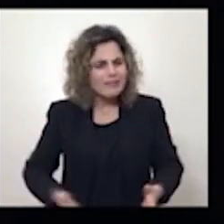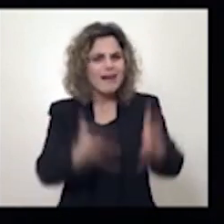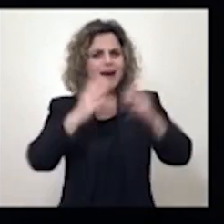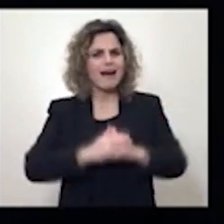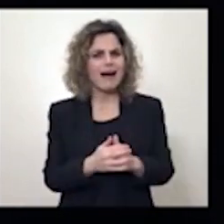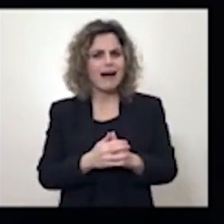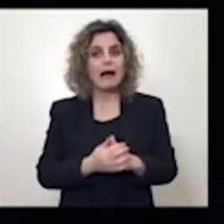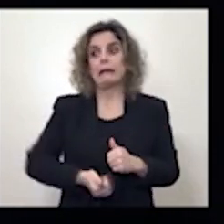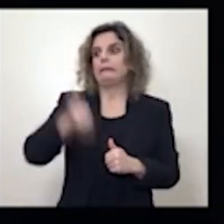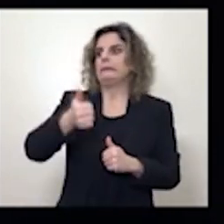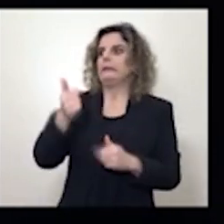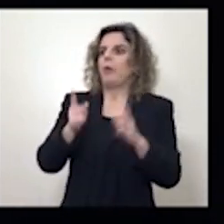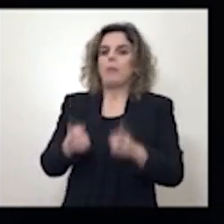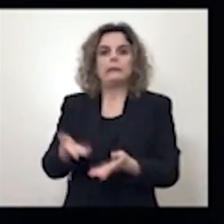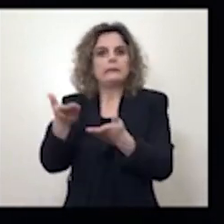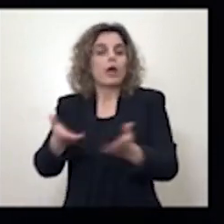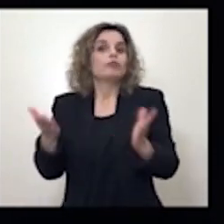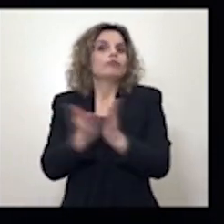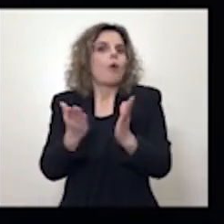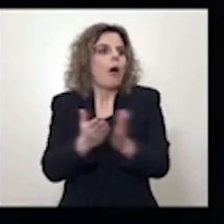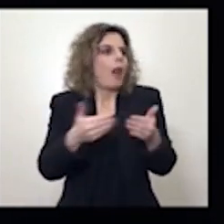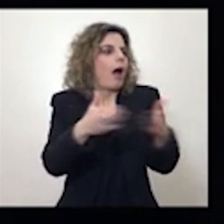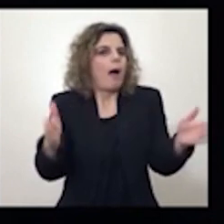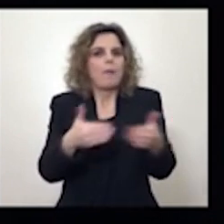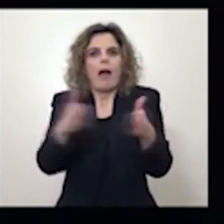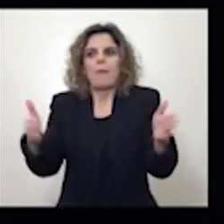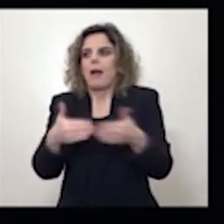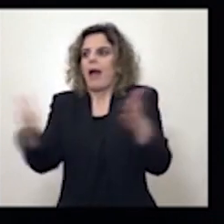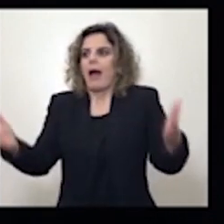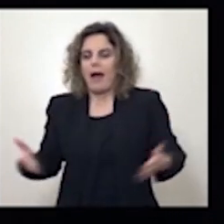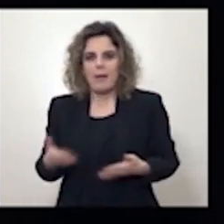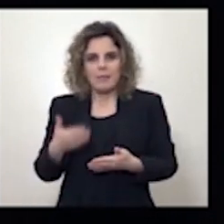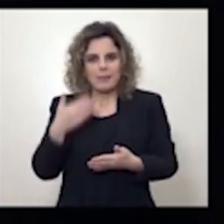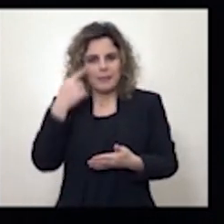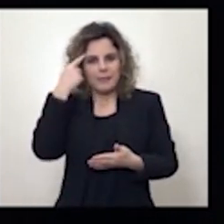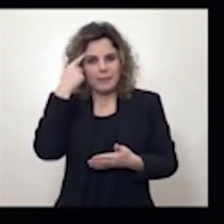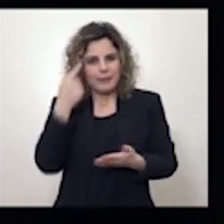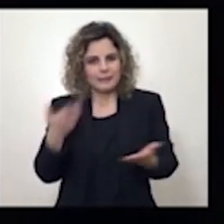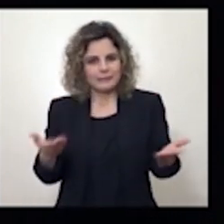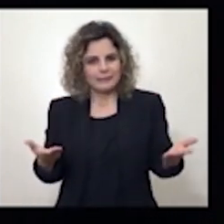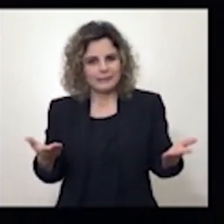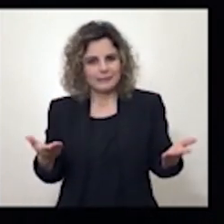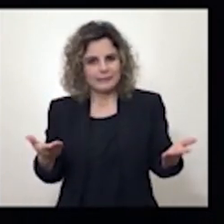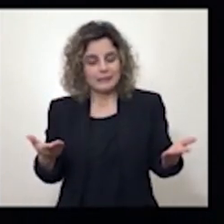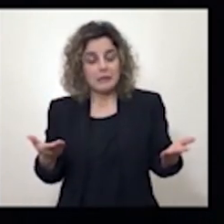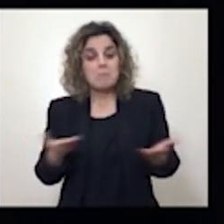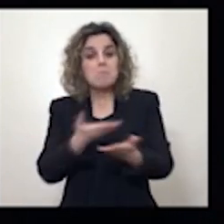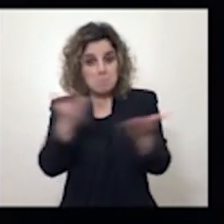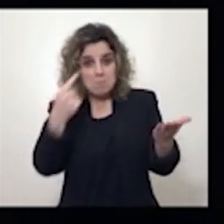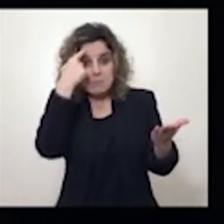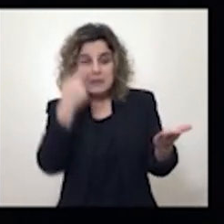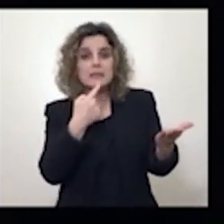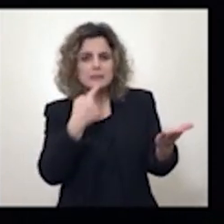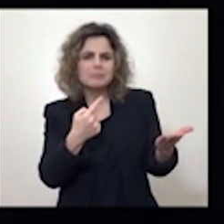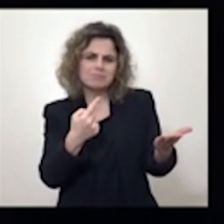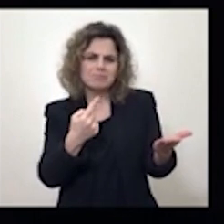escolas seria o setor mais proposto para o início dessa abertura. As razões invocadas, todas as